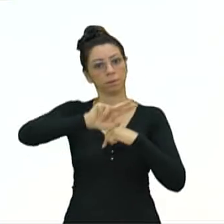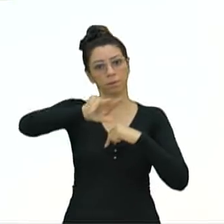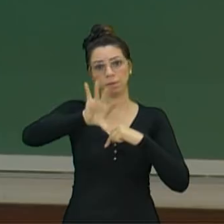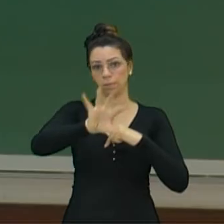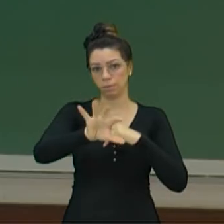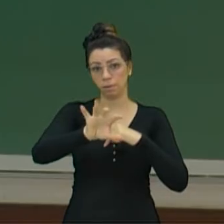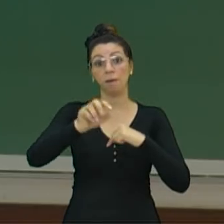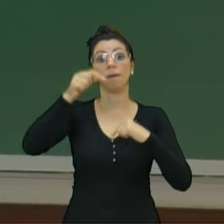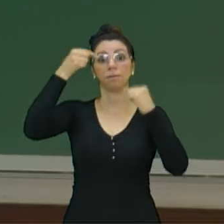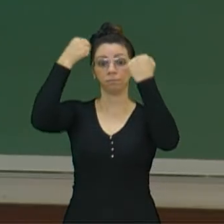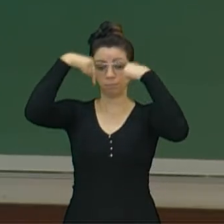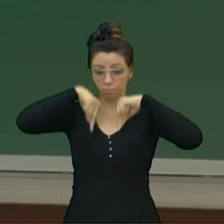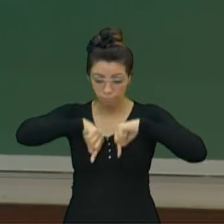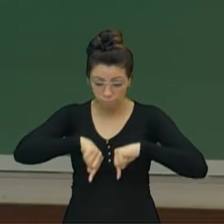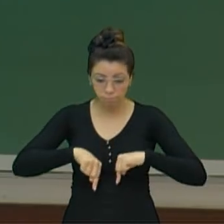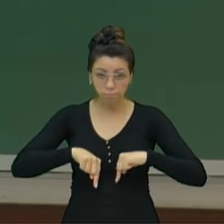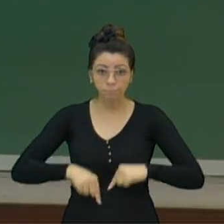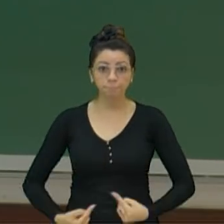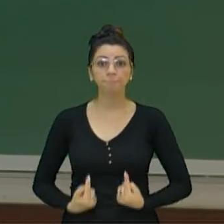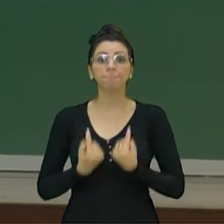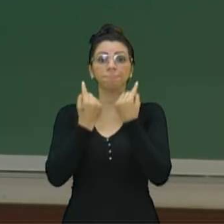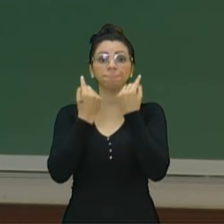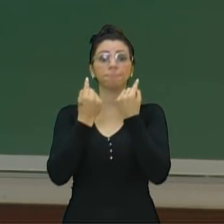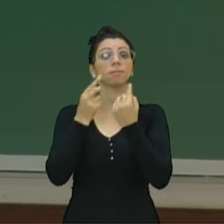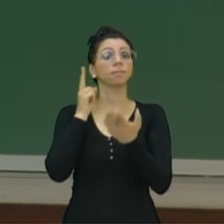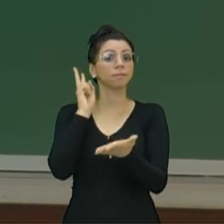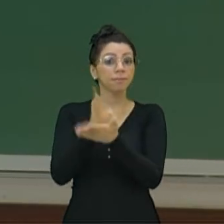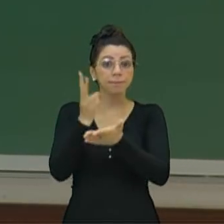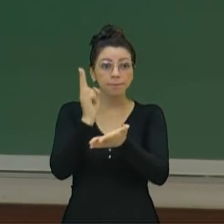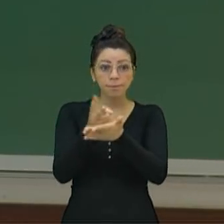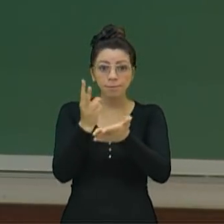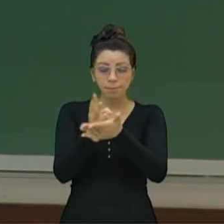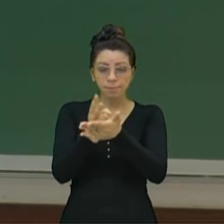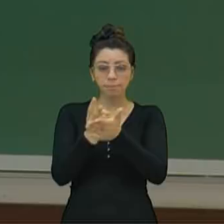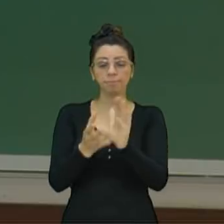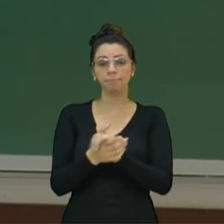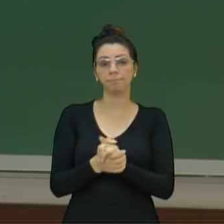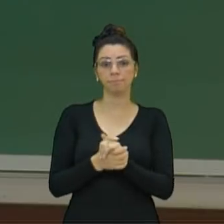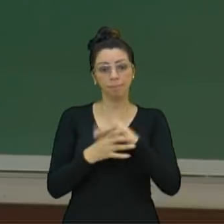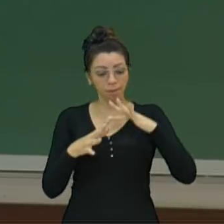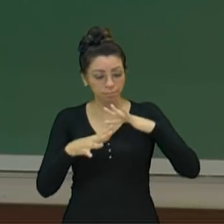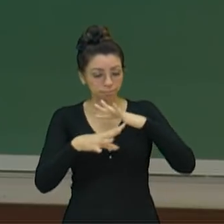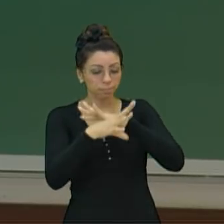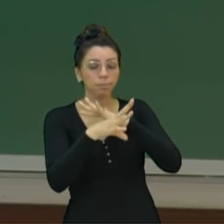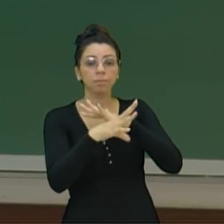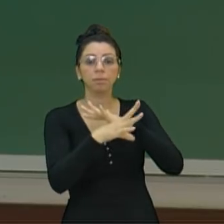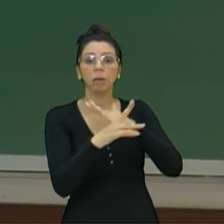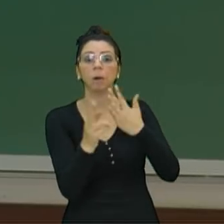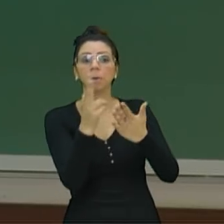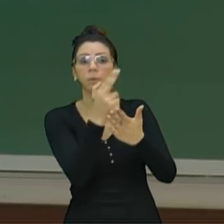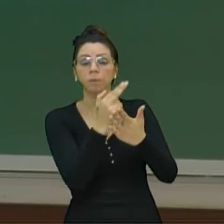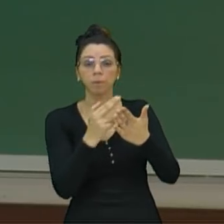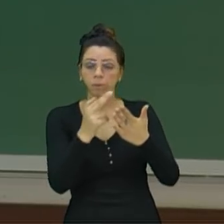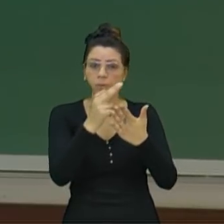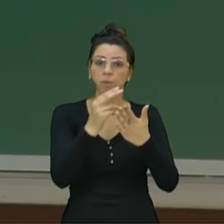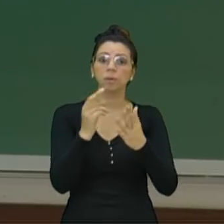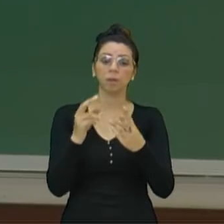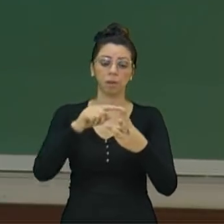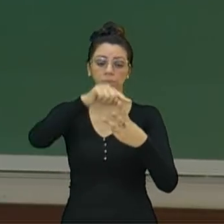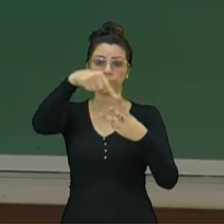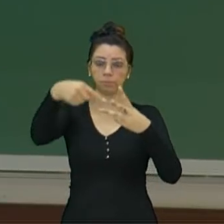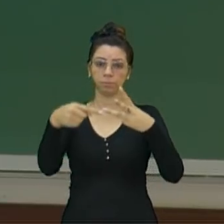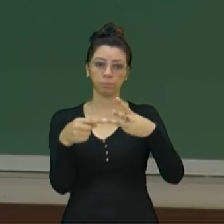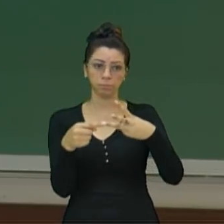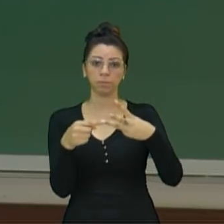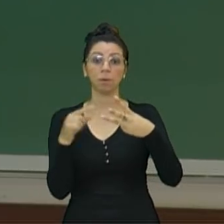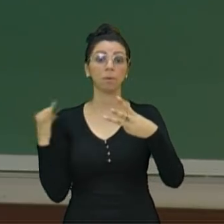comigo. Então, eu deixo de apresentar para vocês o neurônio, o desenho neurônio. Mas eu tenho as 3 partes,